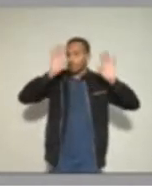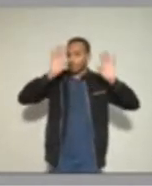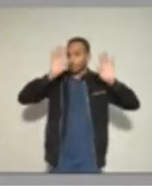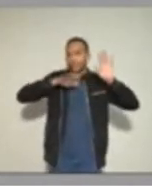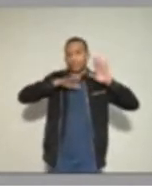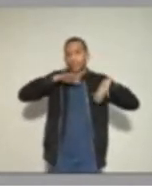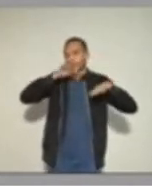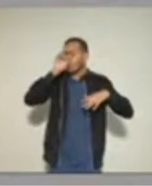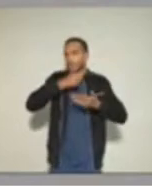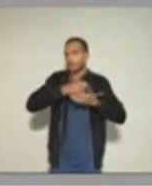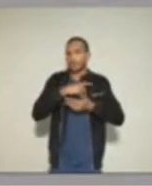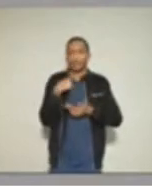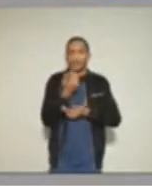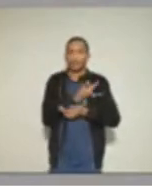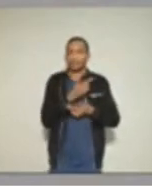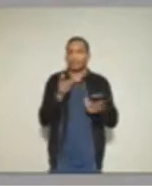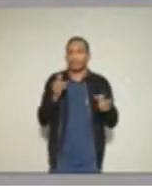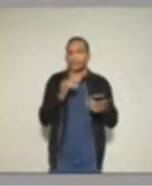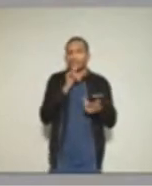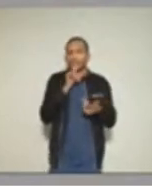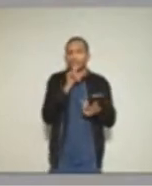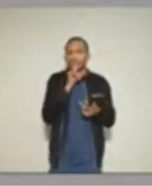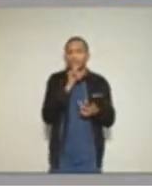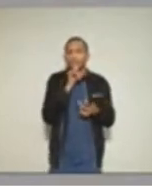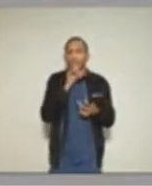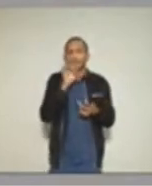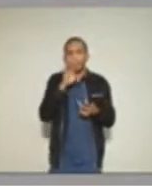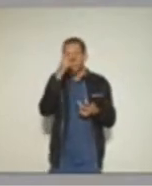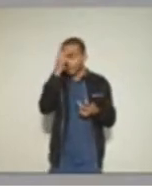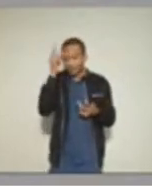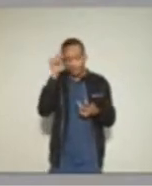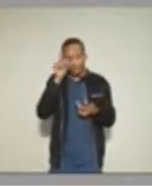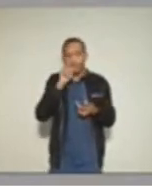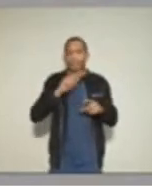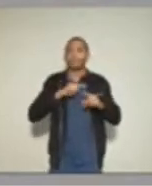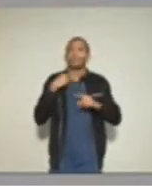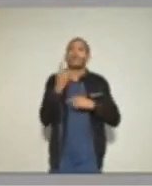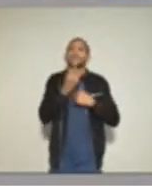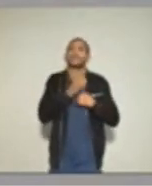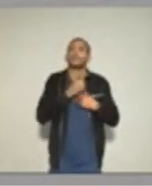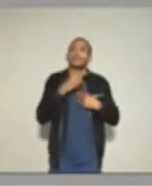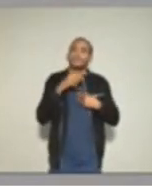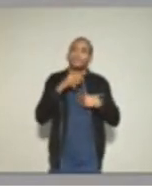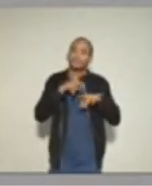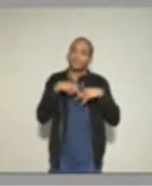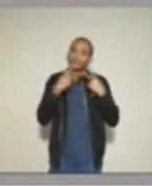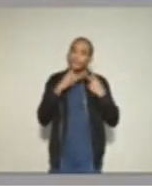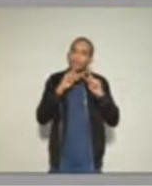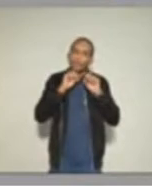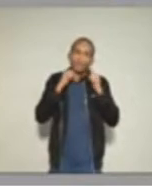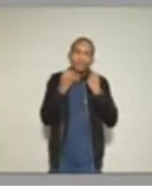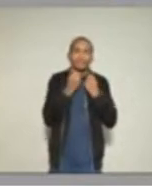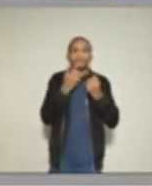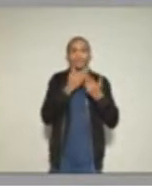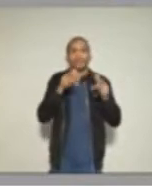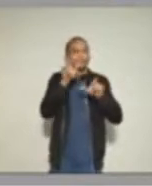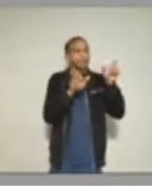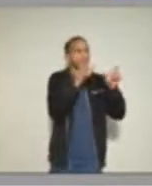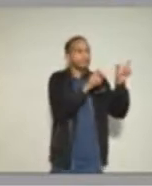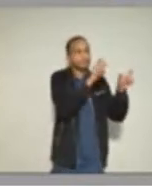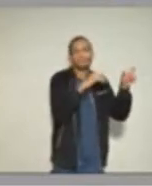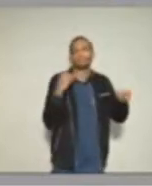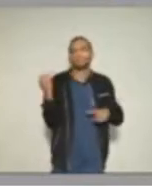uma decisão nossa, né, uma decisão única, exclusivamente do prefeito, e é por isso esse seminário, com vários atores de suma